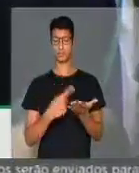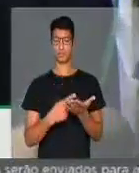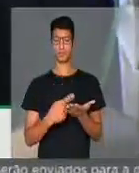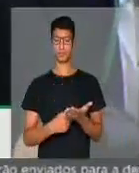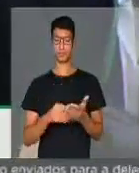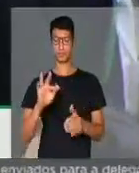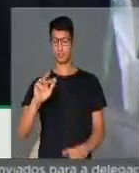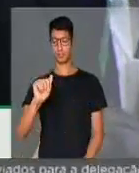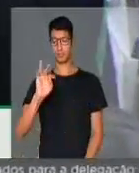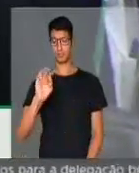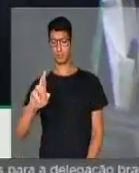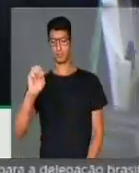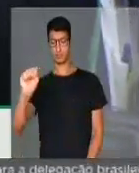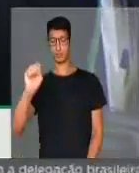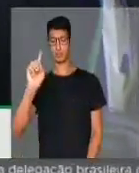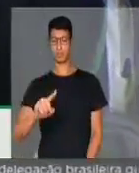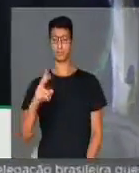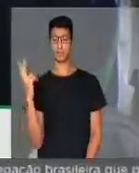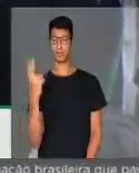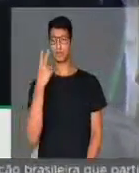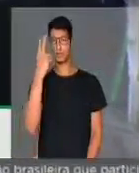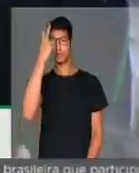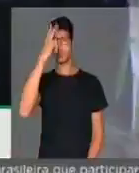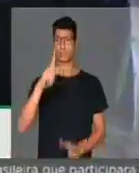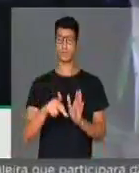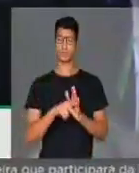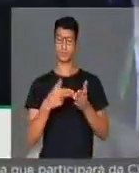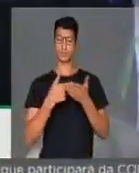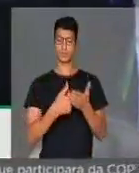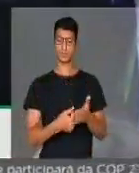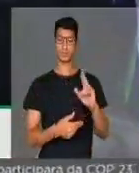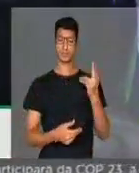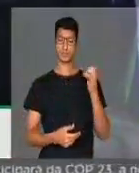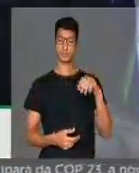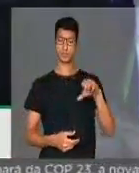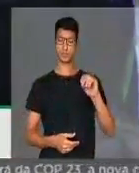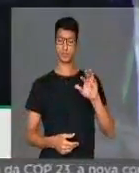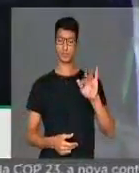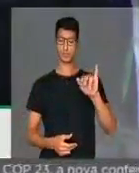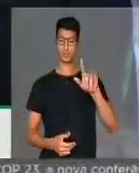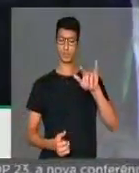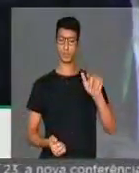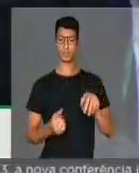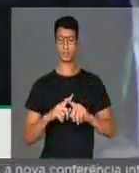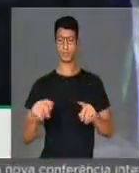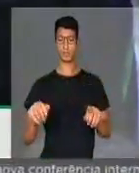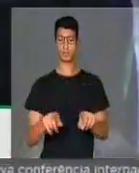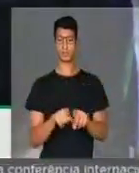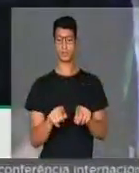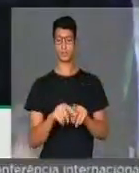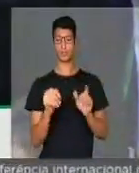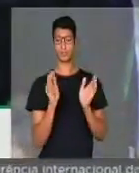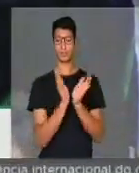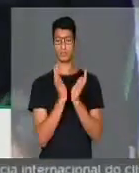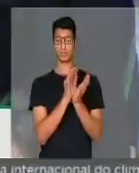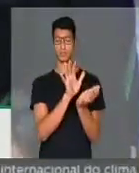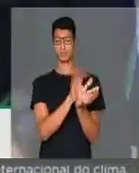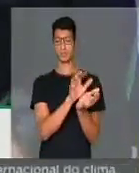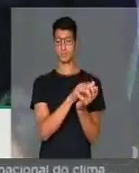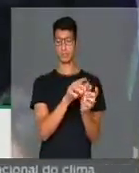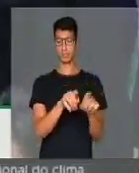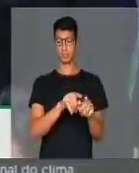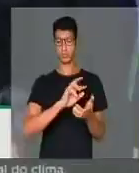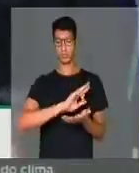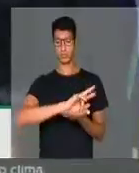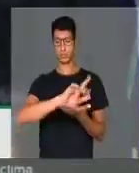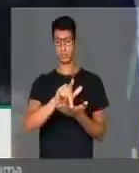recombinante fator 8. Isso é uma vitória dos pacientes de hemofilia, mas, sobretudo, da bancada pernambucana e